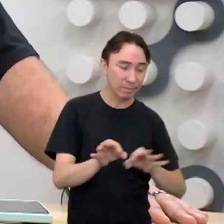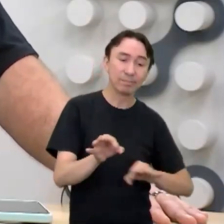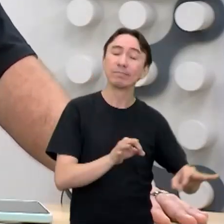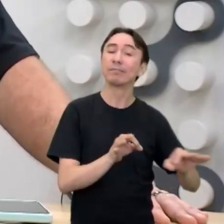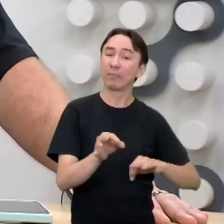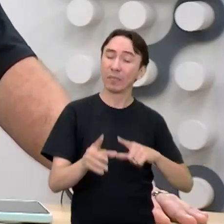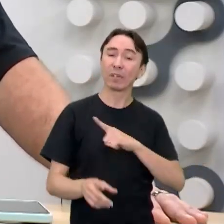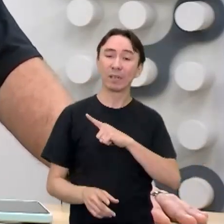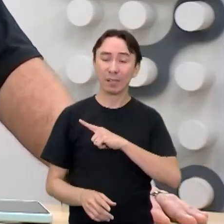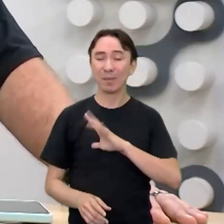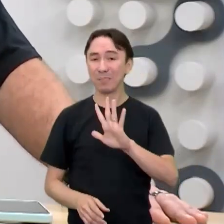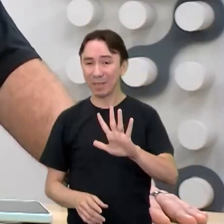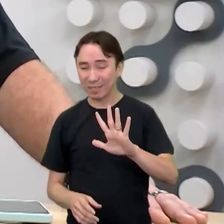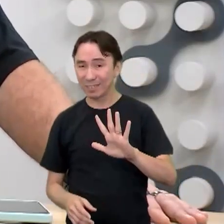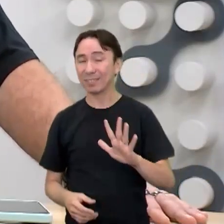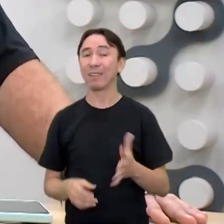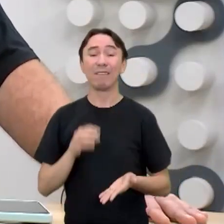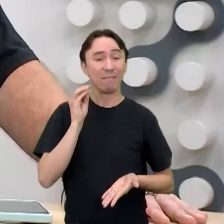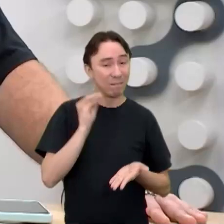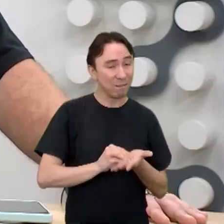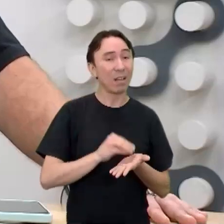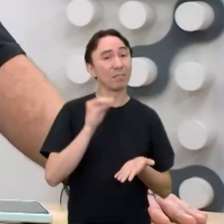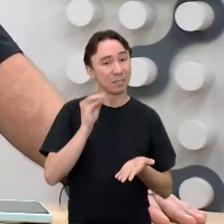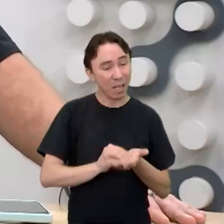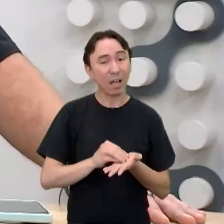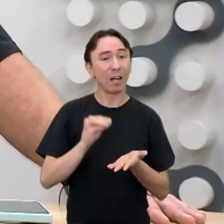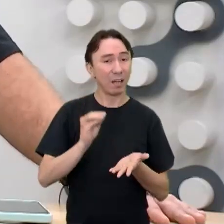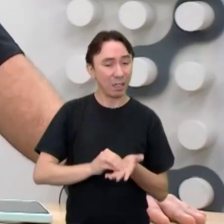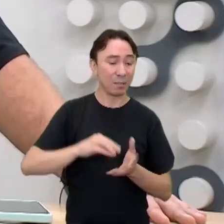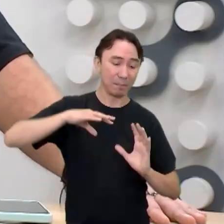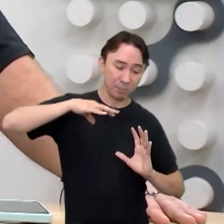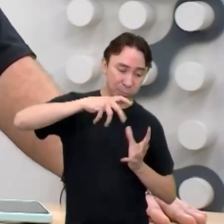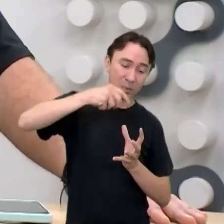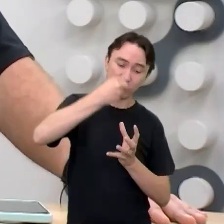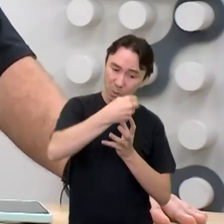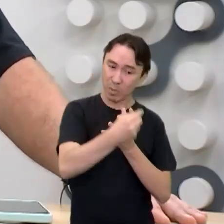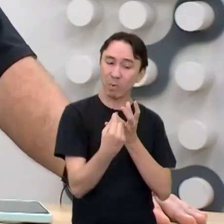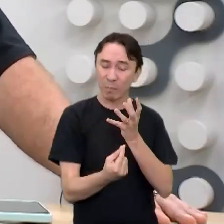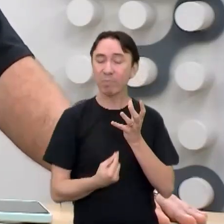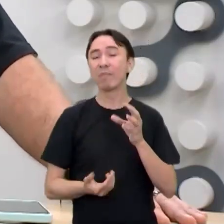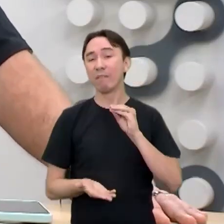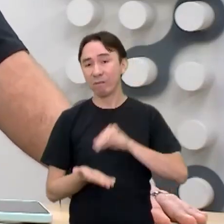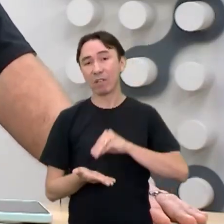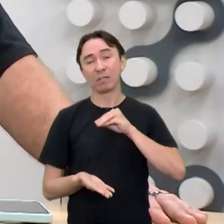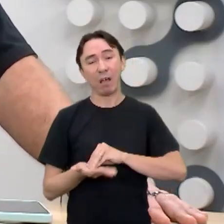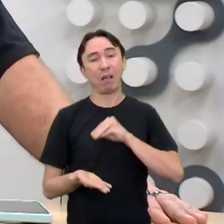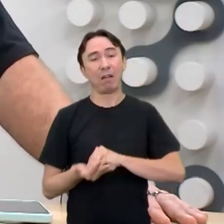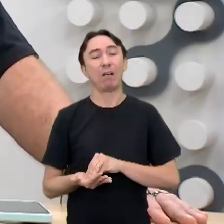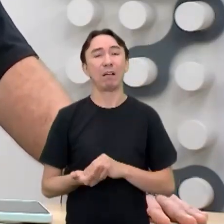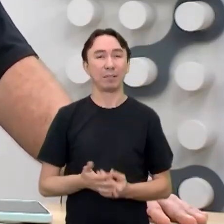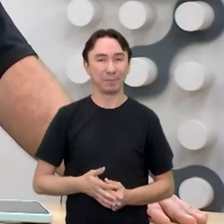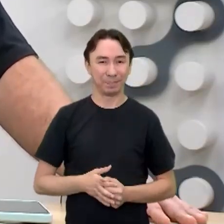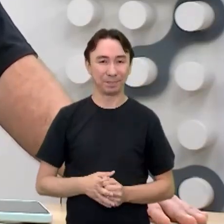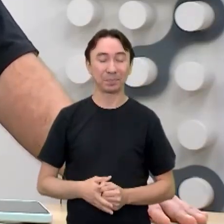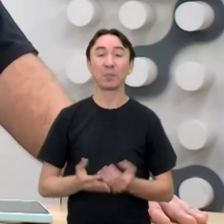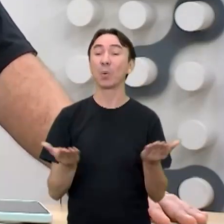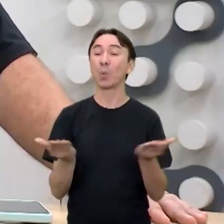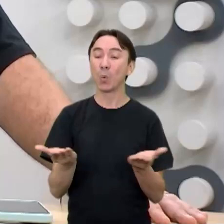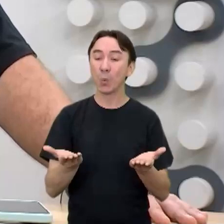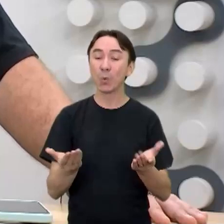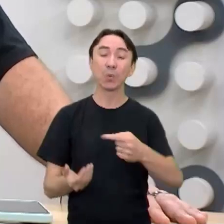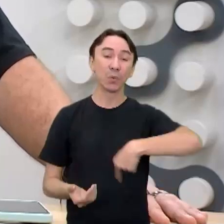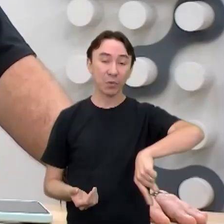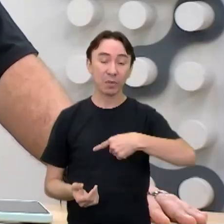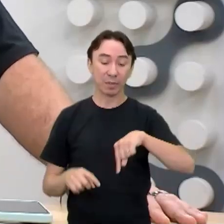relação a todo o contingente aí populacional do planeta. Beleza? Hoje nós vamos ver aí as questões da hierarquia urbana